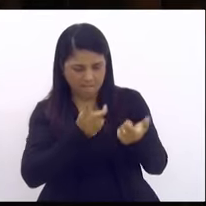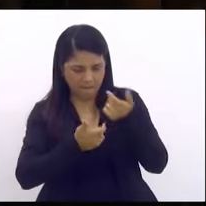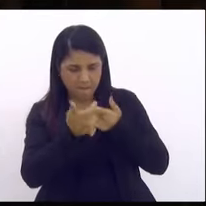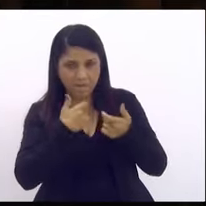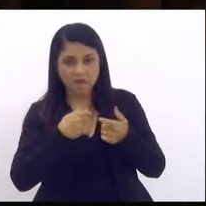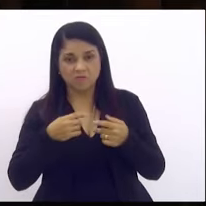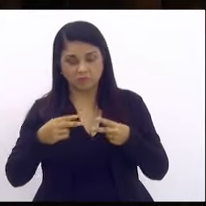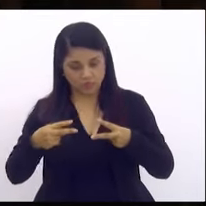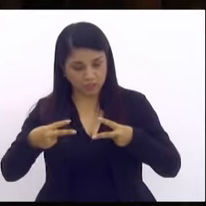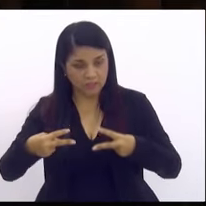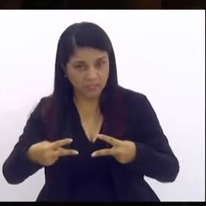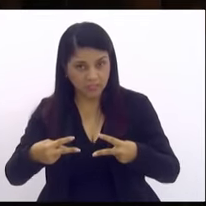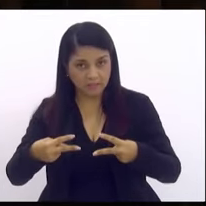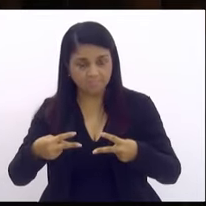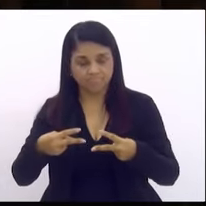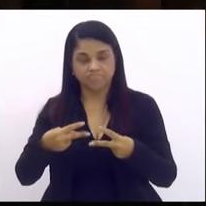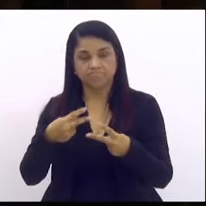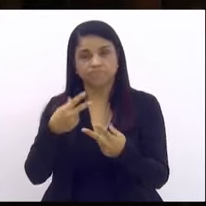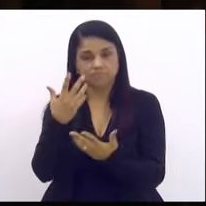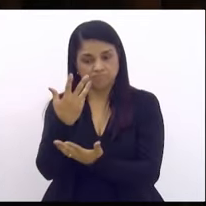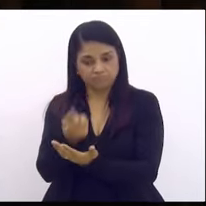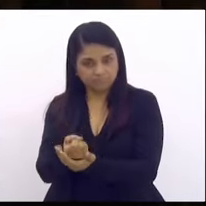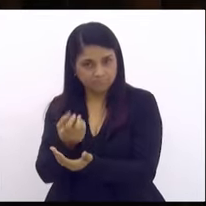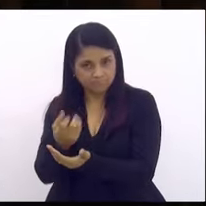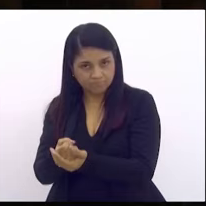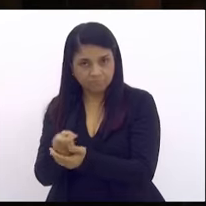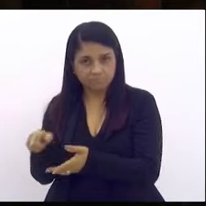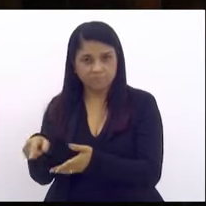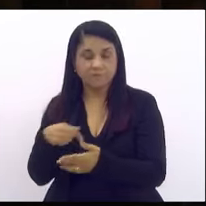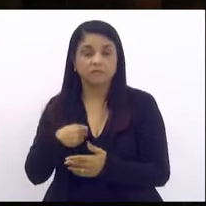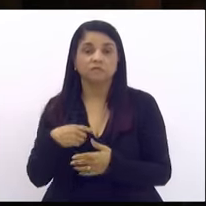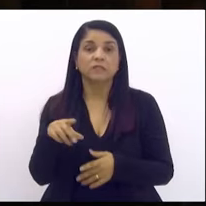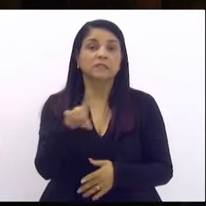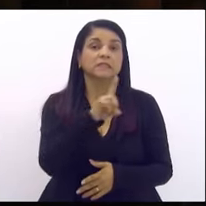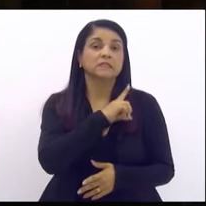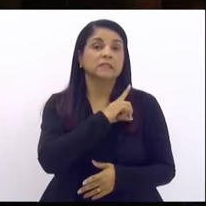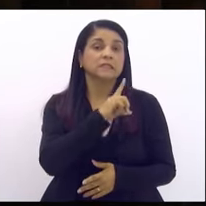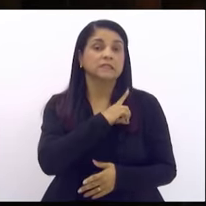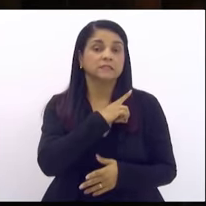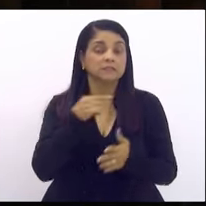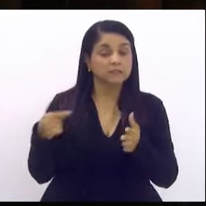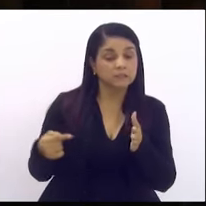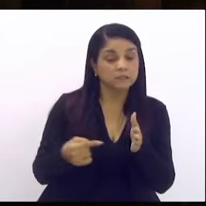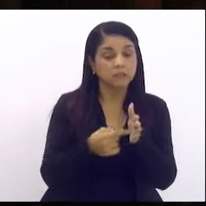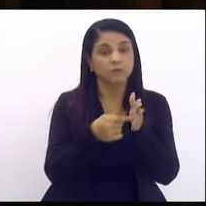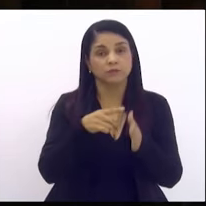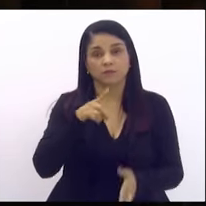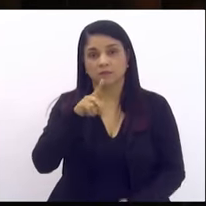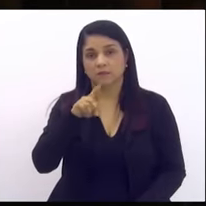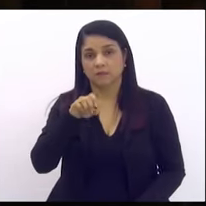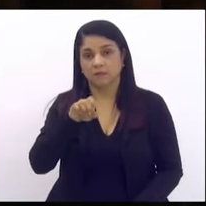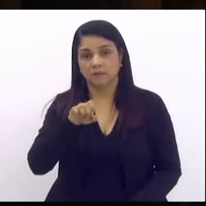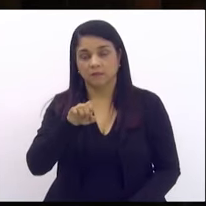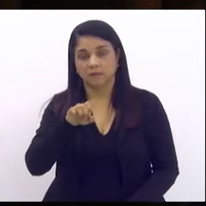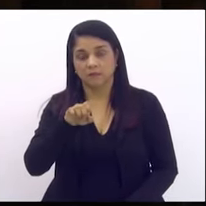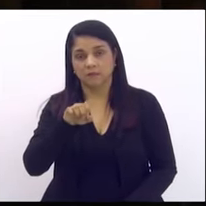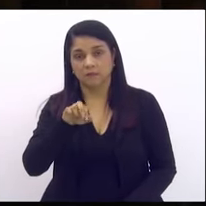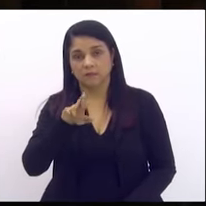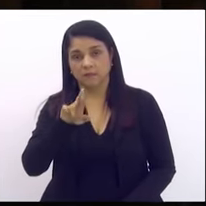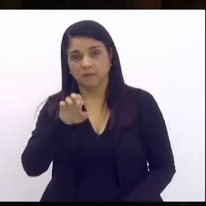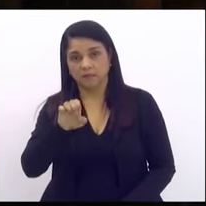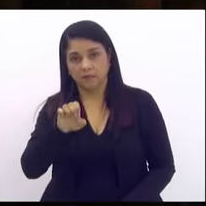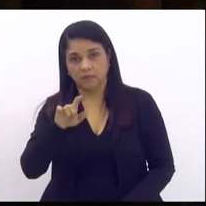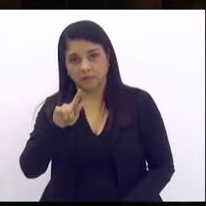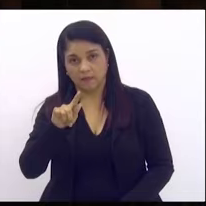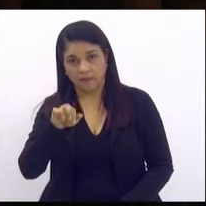links e fui a decad fazer uma denúncia de racismo sofrido nessas